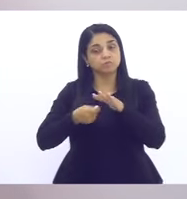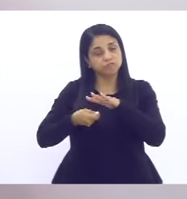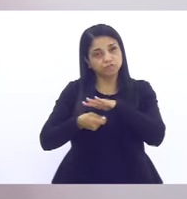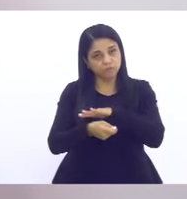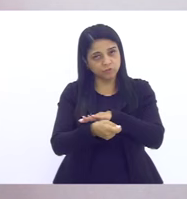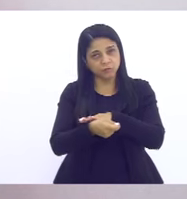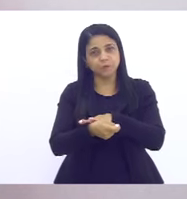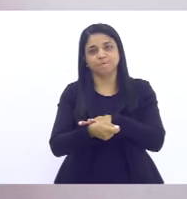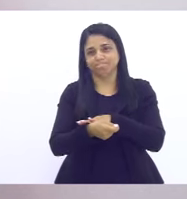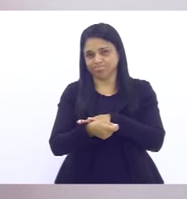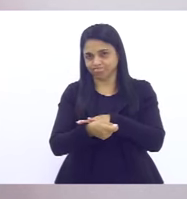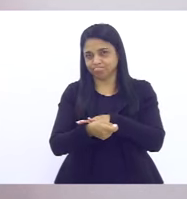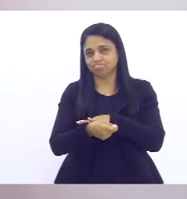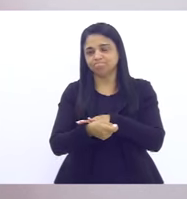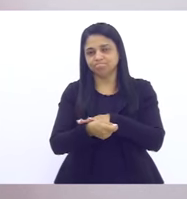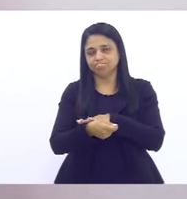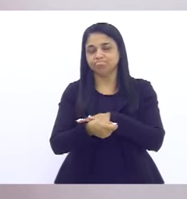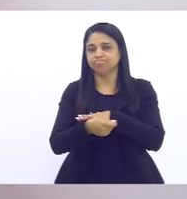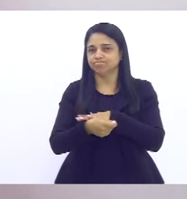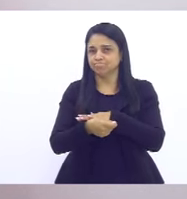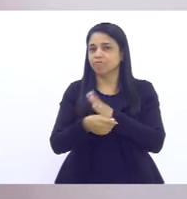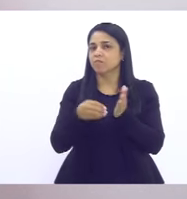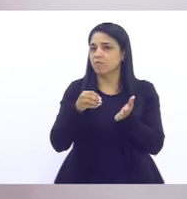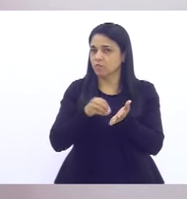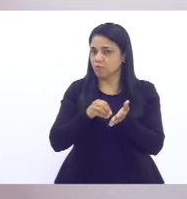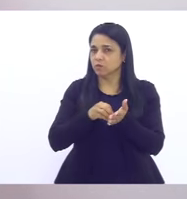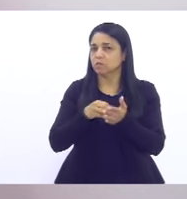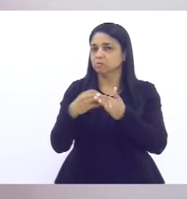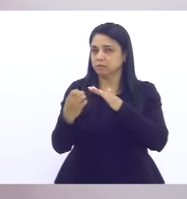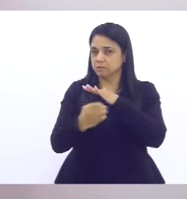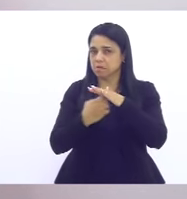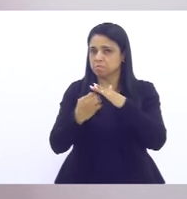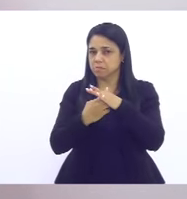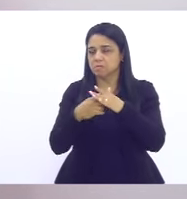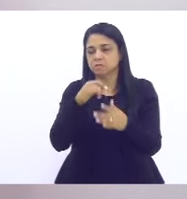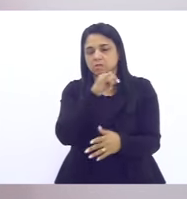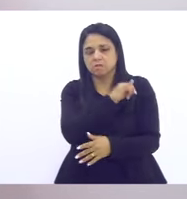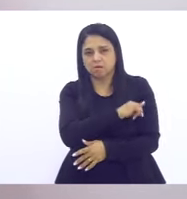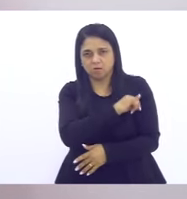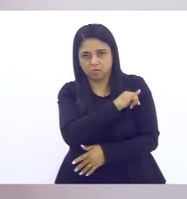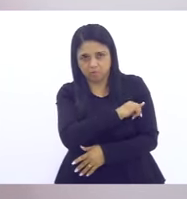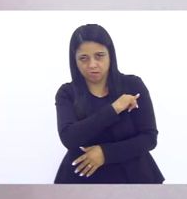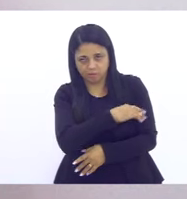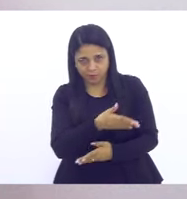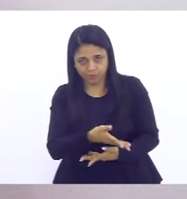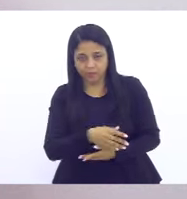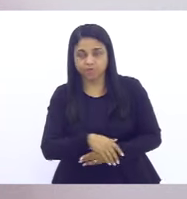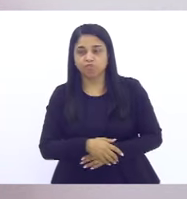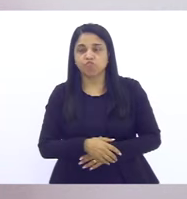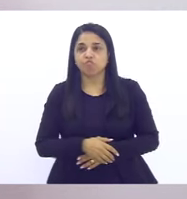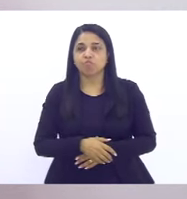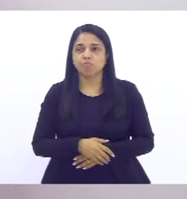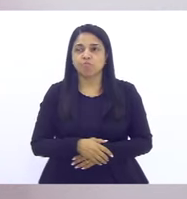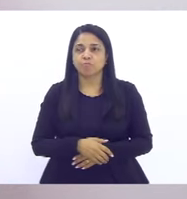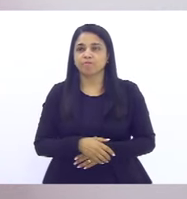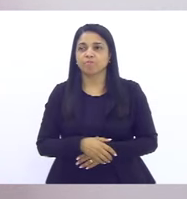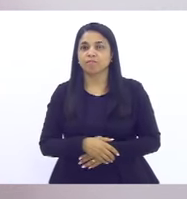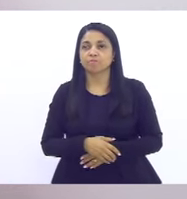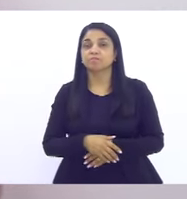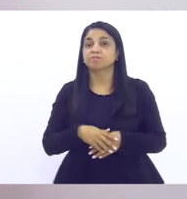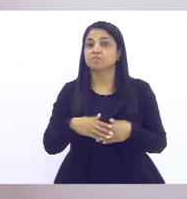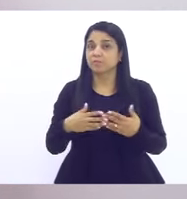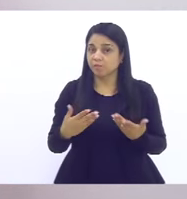ficou patente da empresa em relação ao Estado do Rio de Janeiro. Né? E,